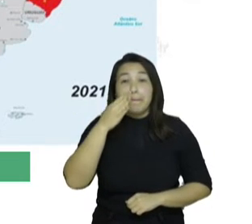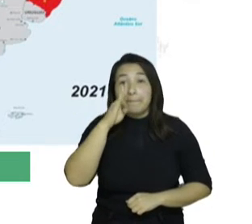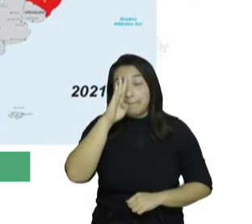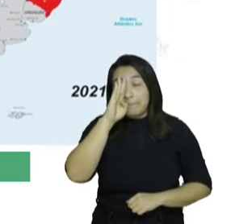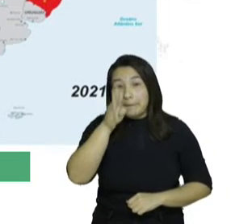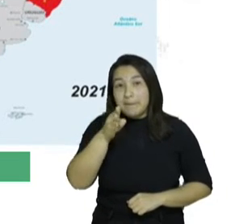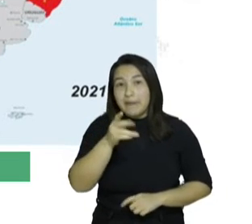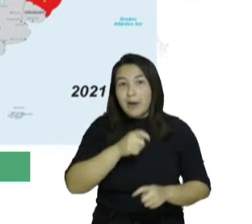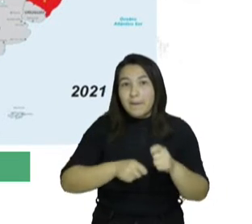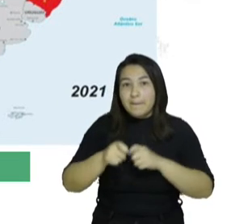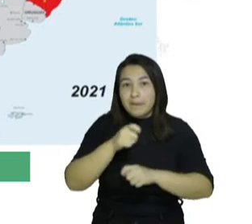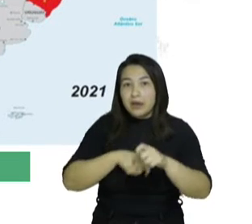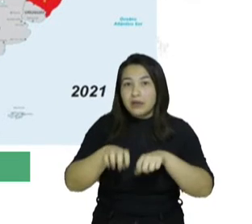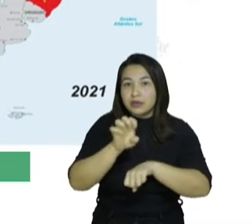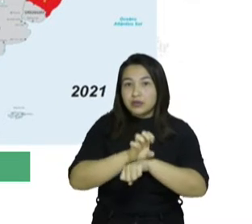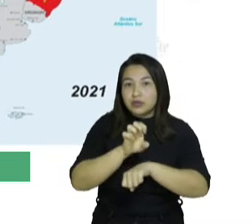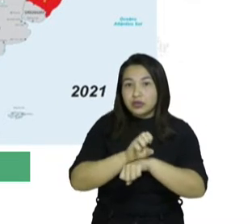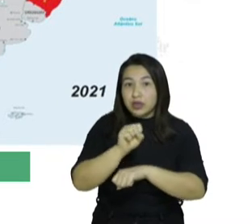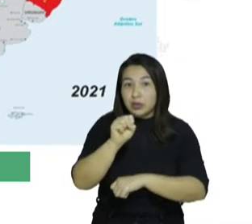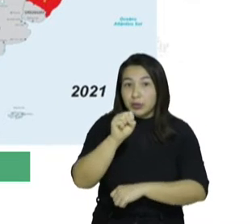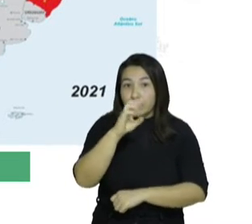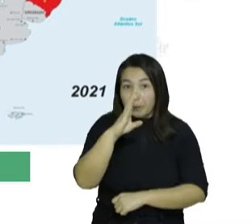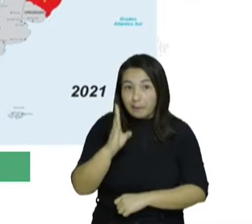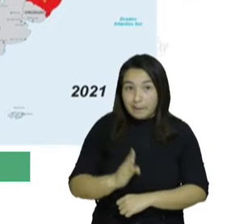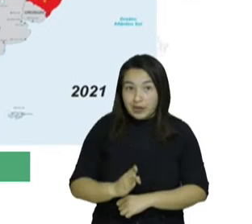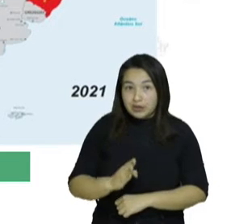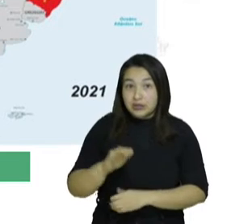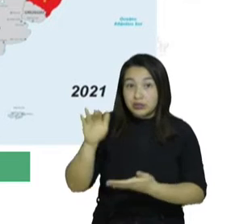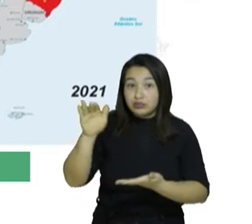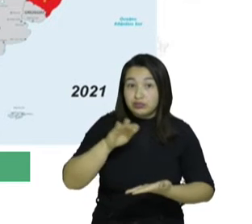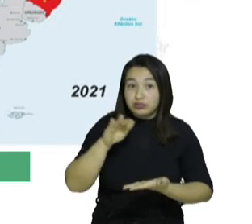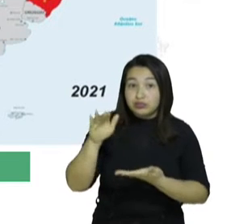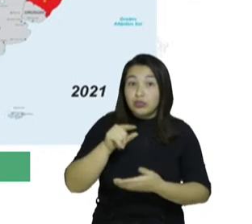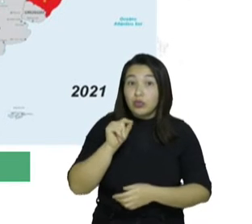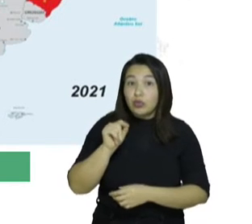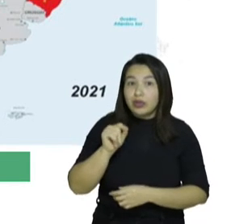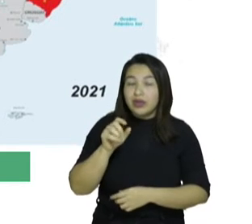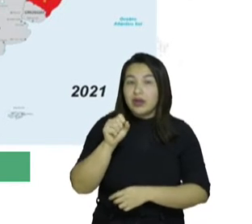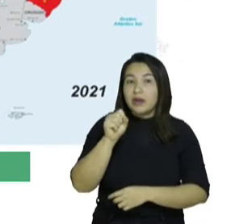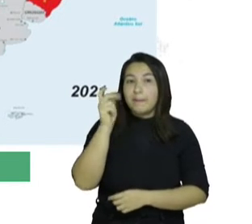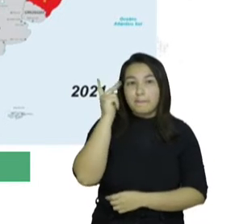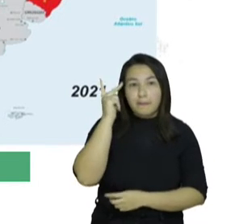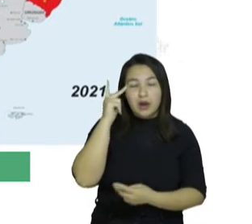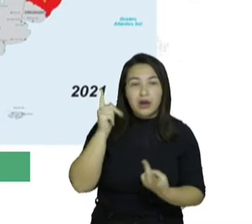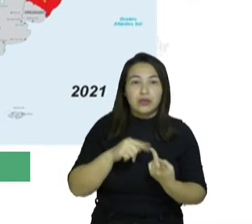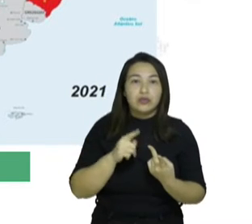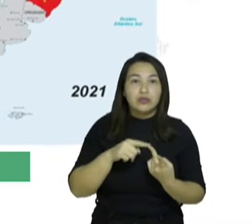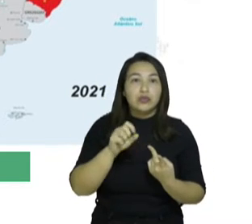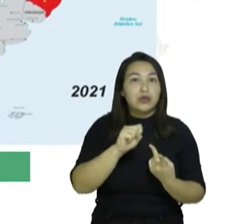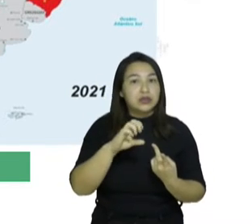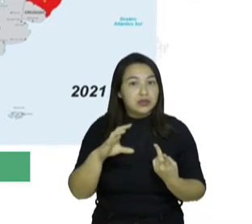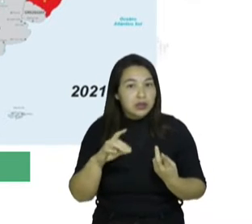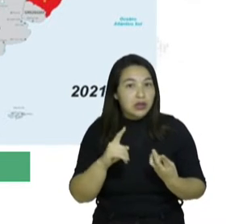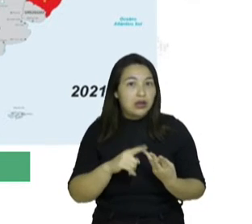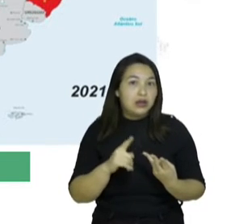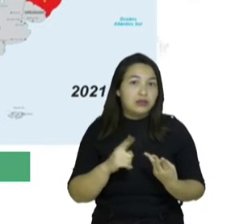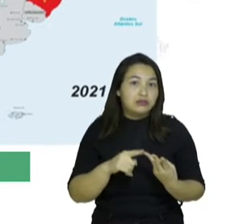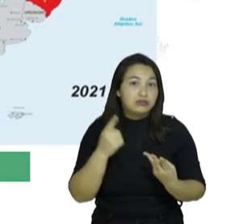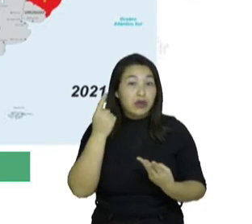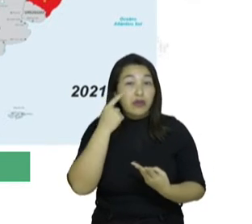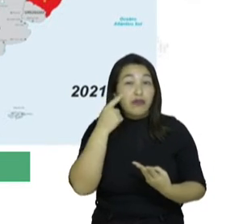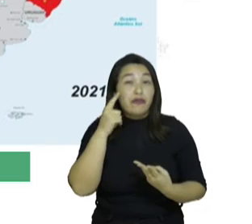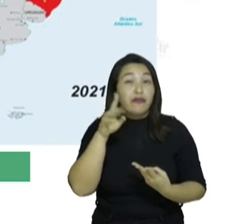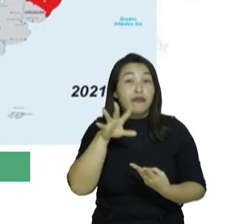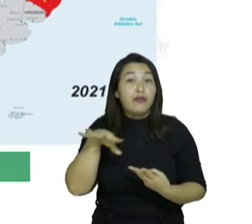destino dos estados brasileiros né exportação de bens Santa Catarina e São Paulo como Eu mencionei são os Estados Unidos mas olhem todos os